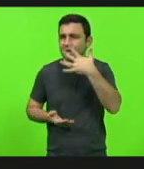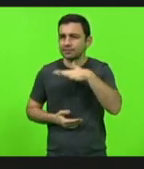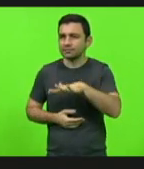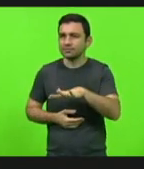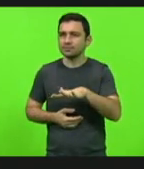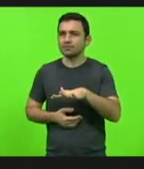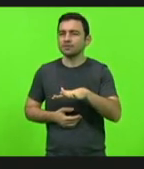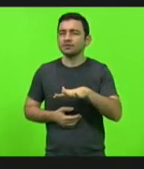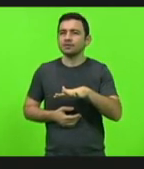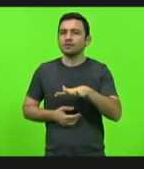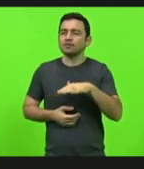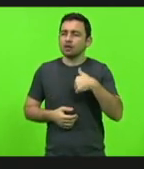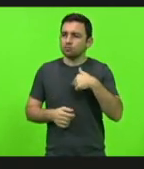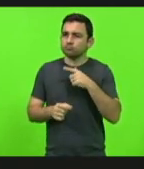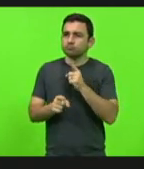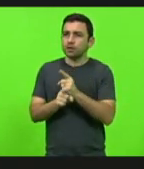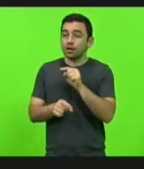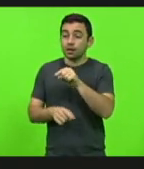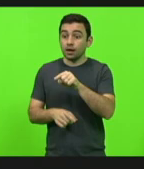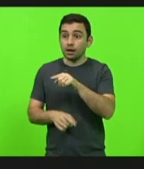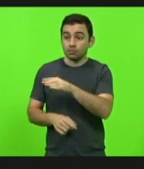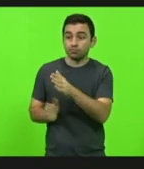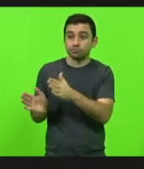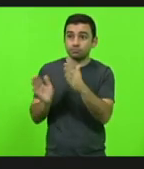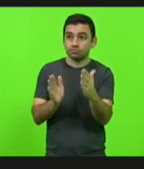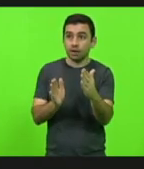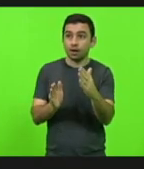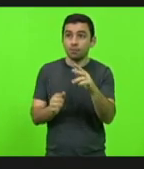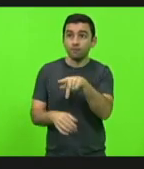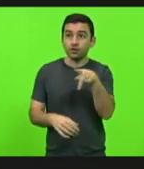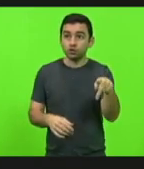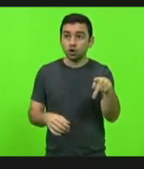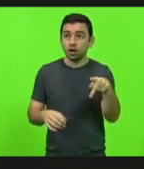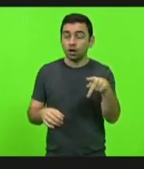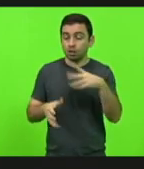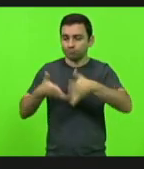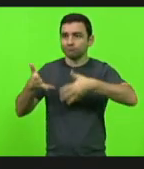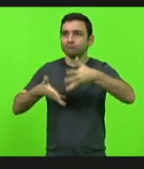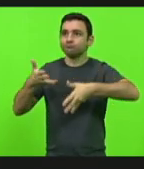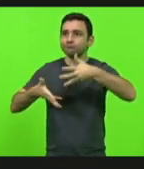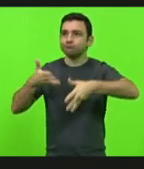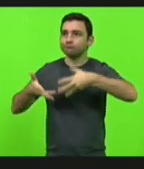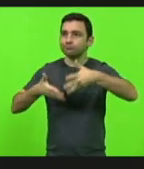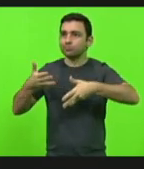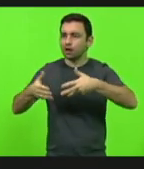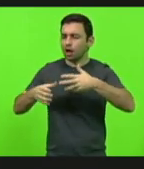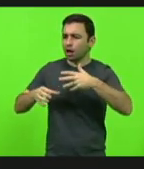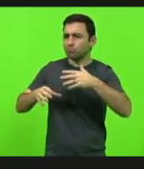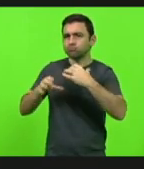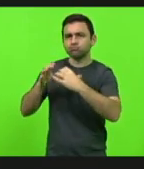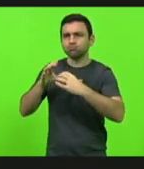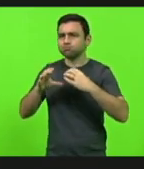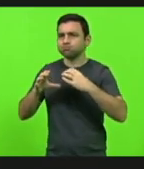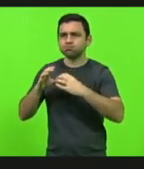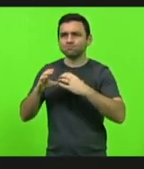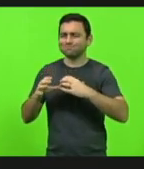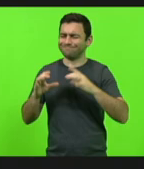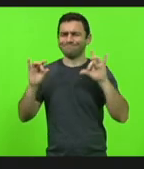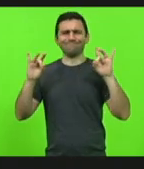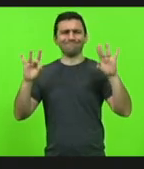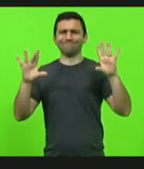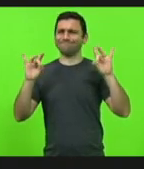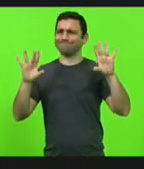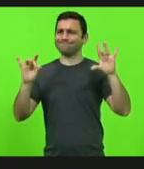e aí nós tínhamos uma professora que fazia essa comunicação em libras e maravilhoso então a gente viu que tem